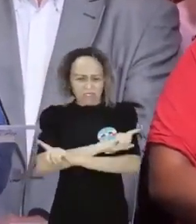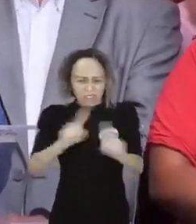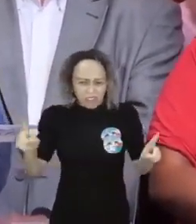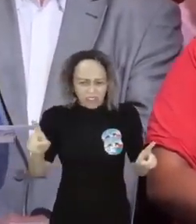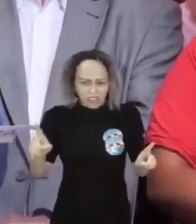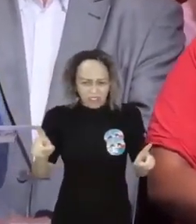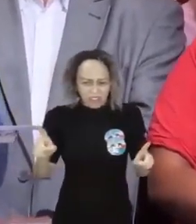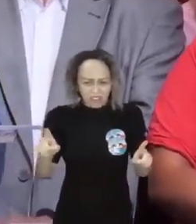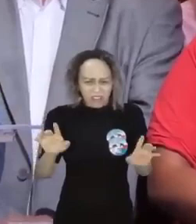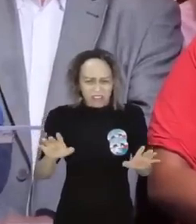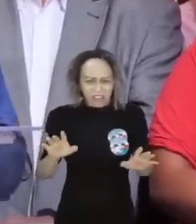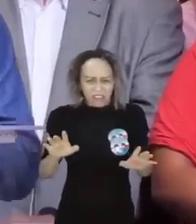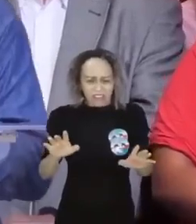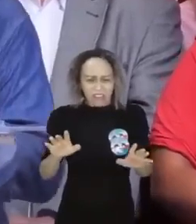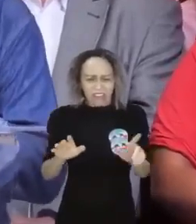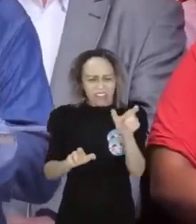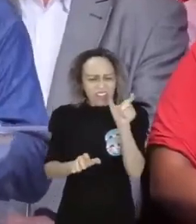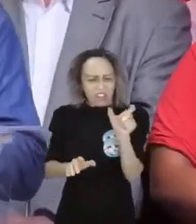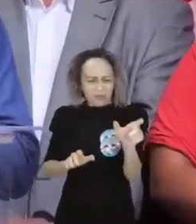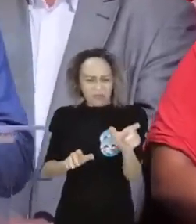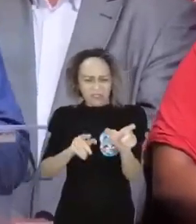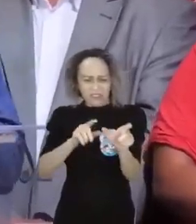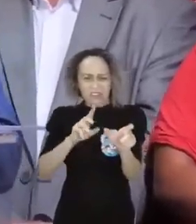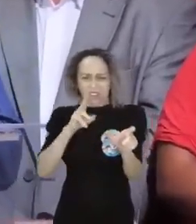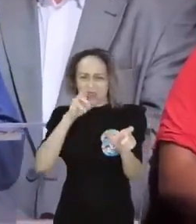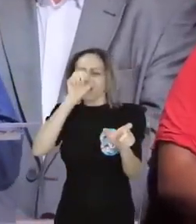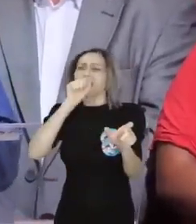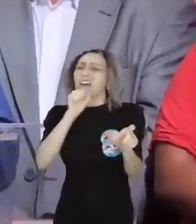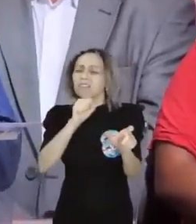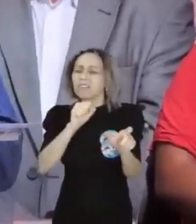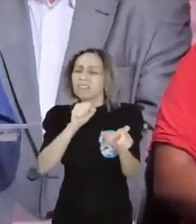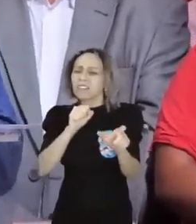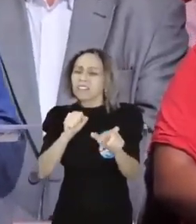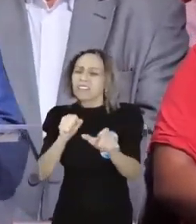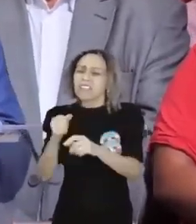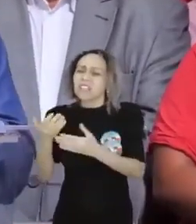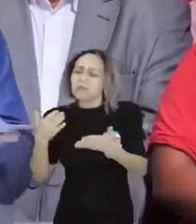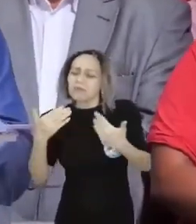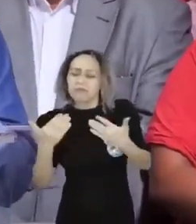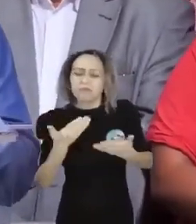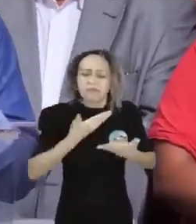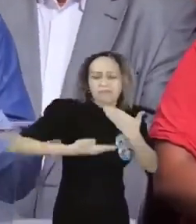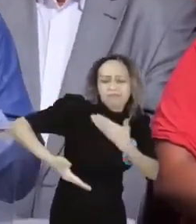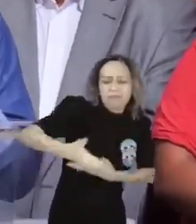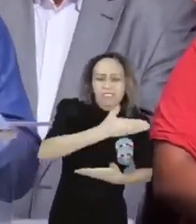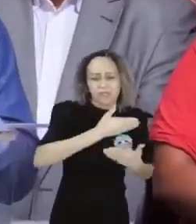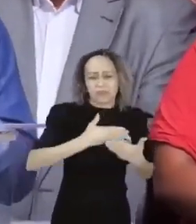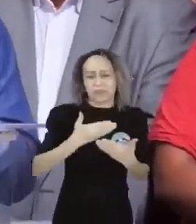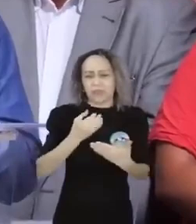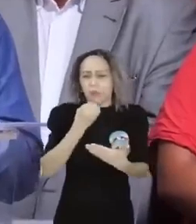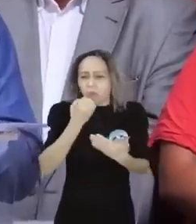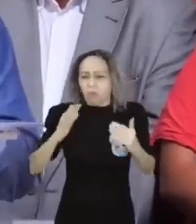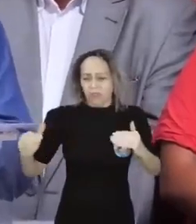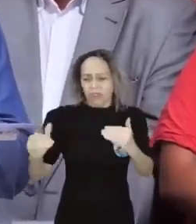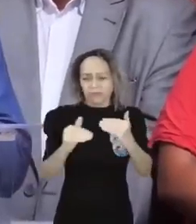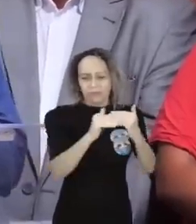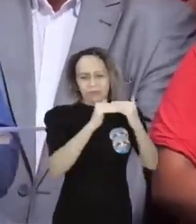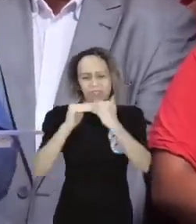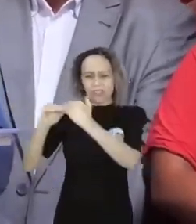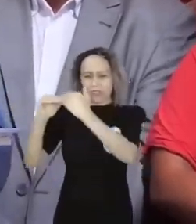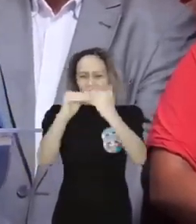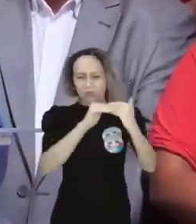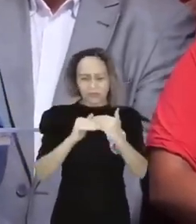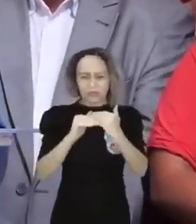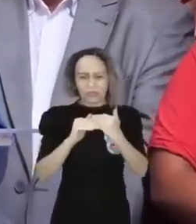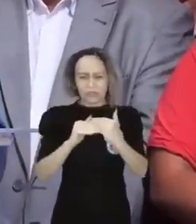da palavra quando se trata de buscar o entendimento e o bem comum. Meus amigos e minhas